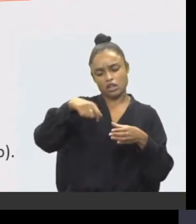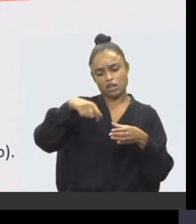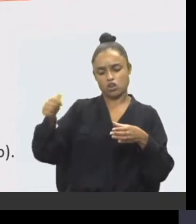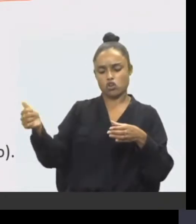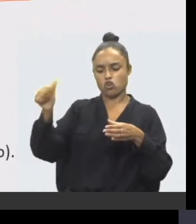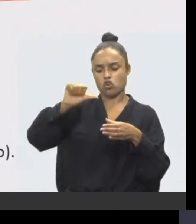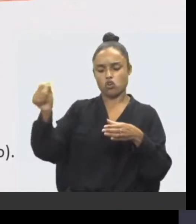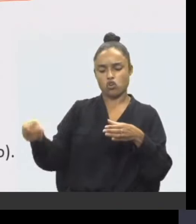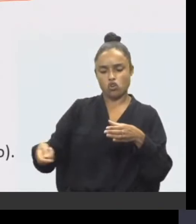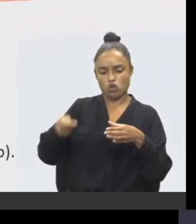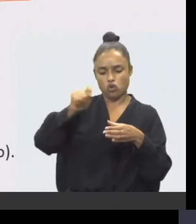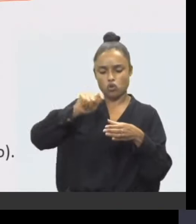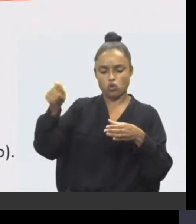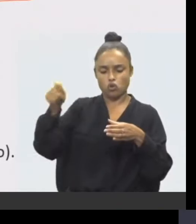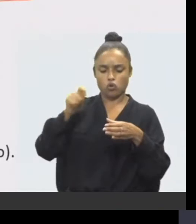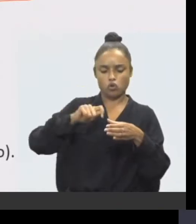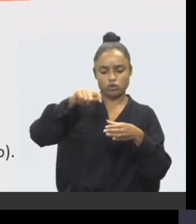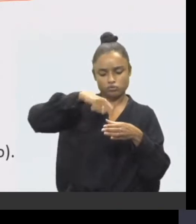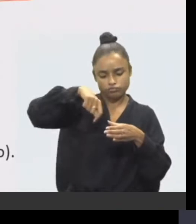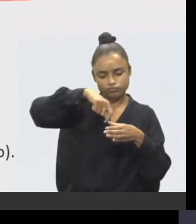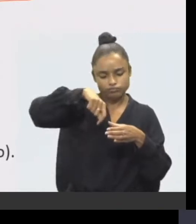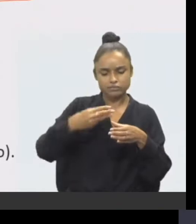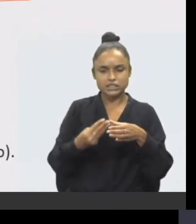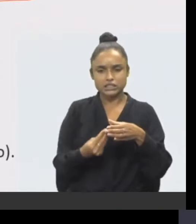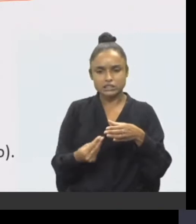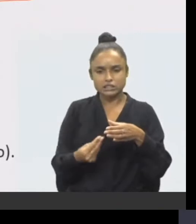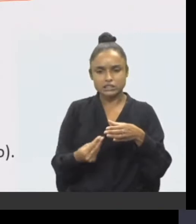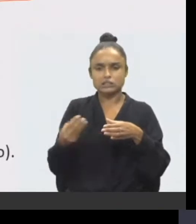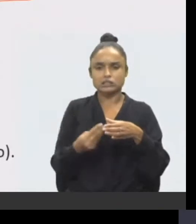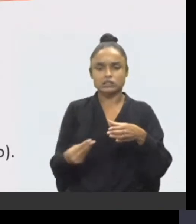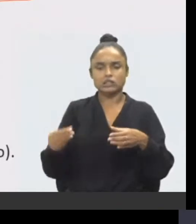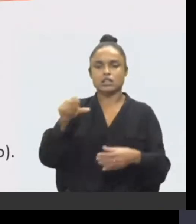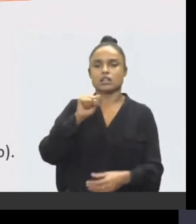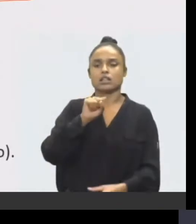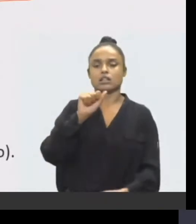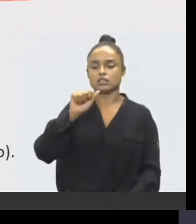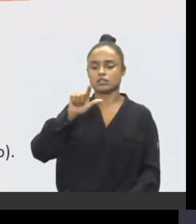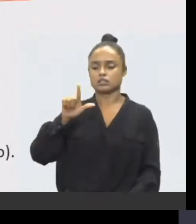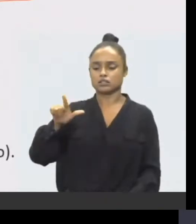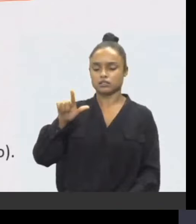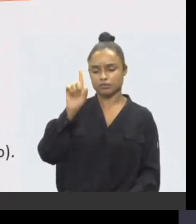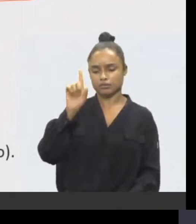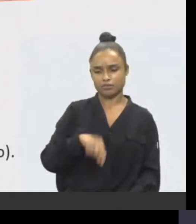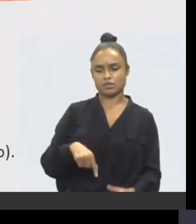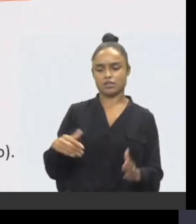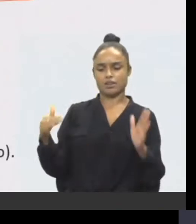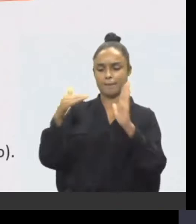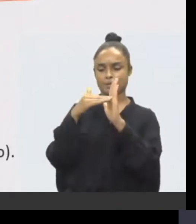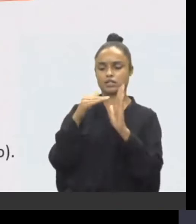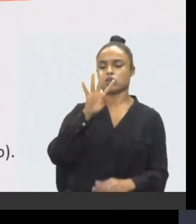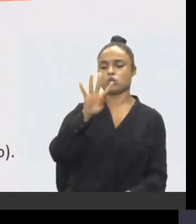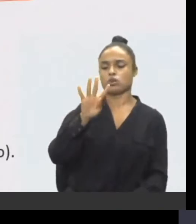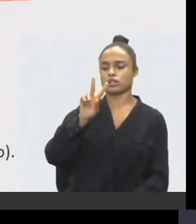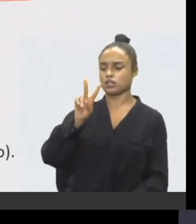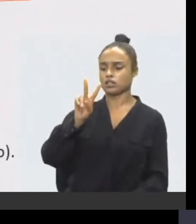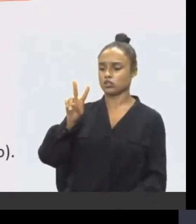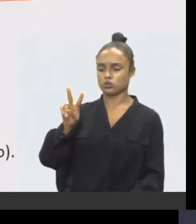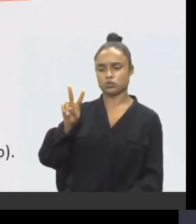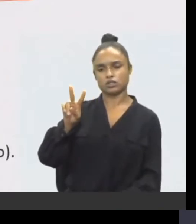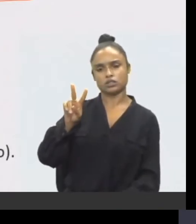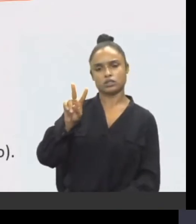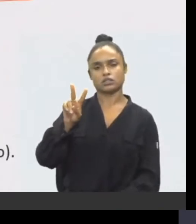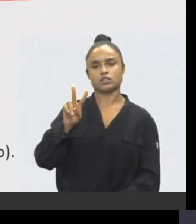sal nesse meio. Então nós temos que a solubilidade máxima é 42 gramas em 100 ml, nós vamos dissolver 4